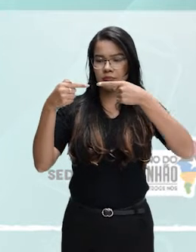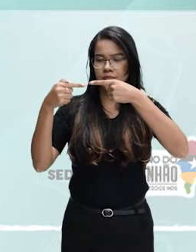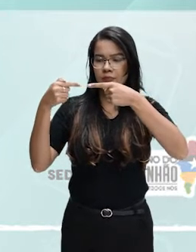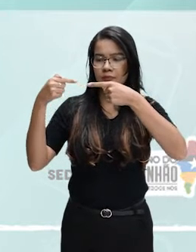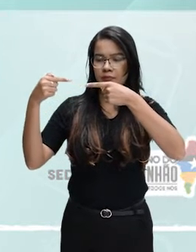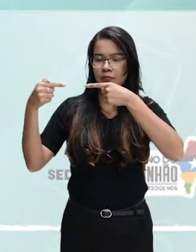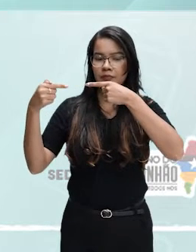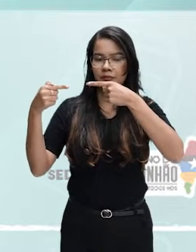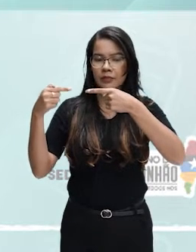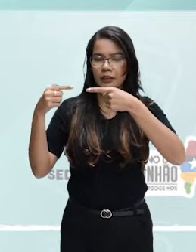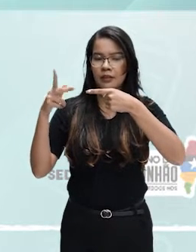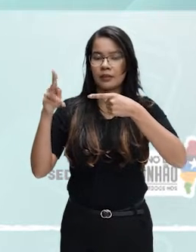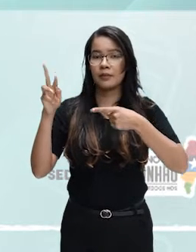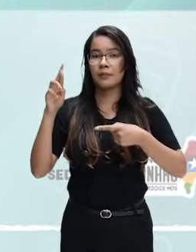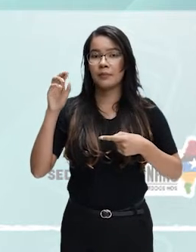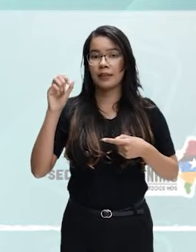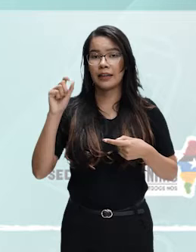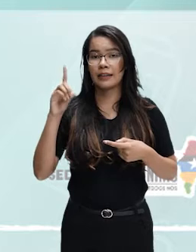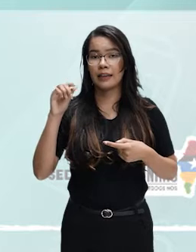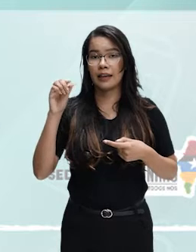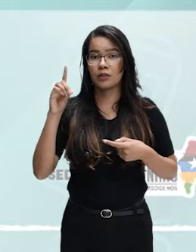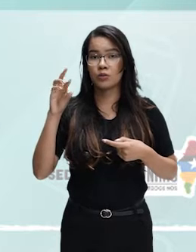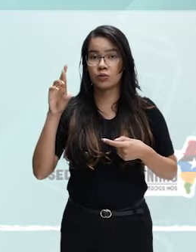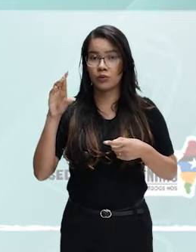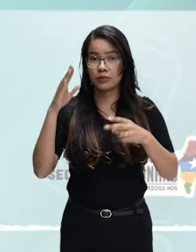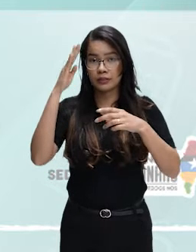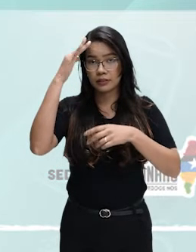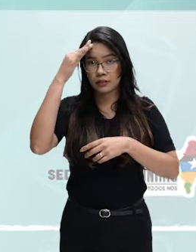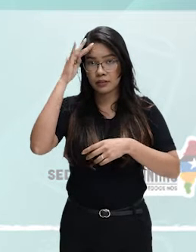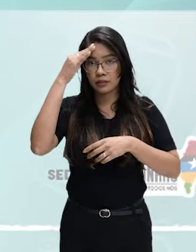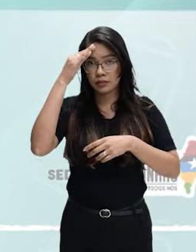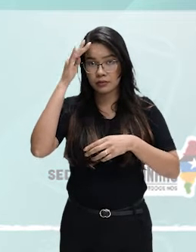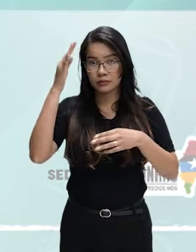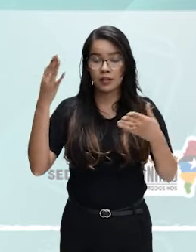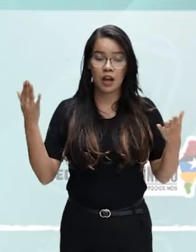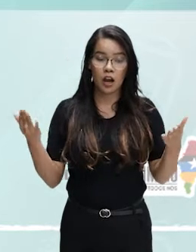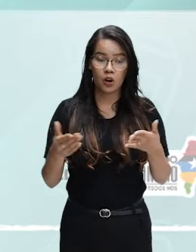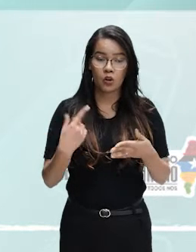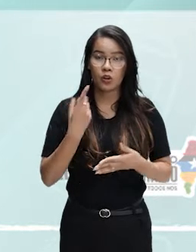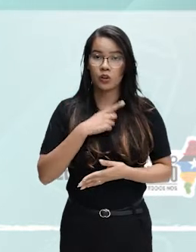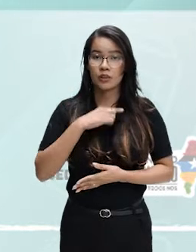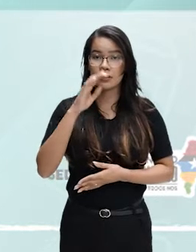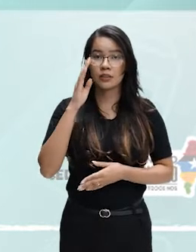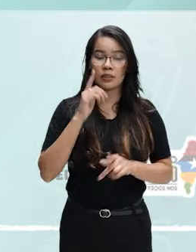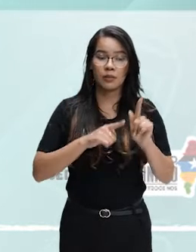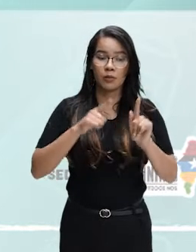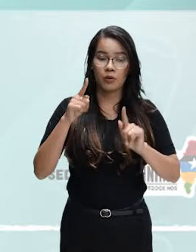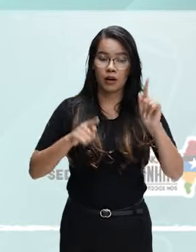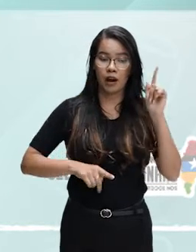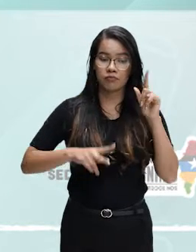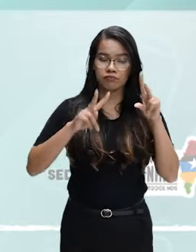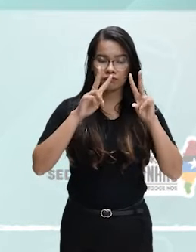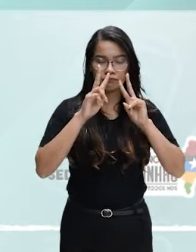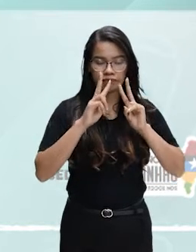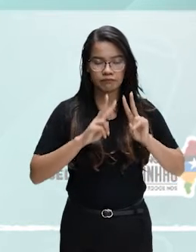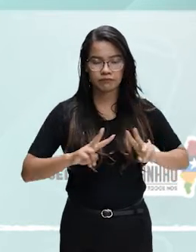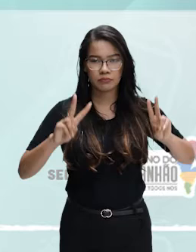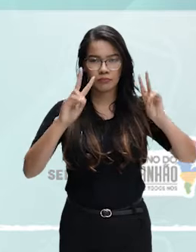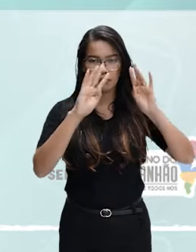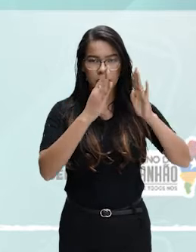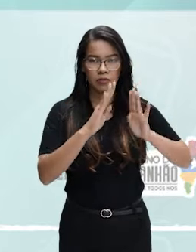que o preto é a presa e o pontilhado é o predador. Vamos entender o gráfico. No eixo vertical